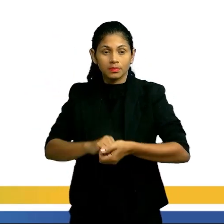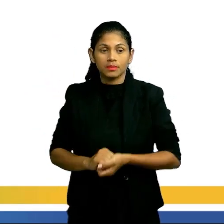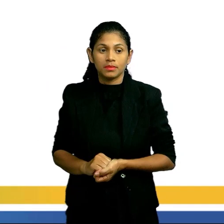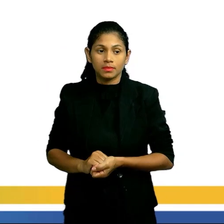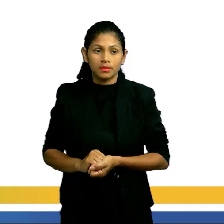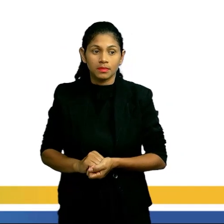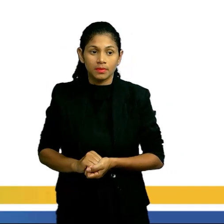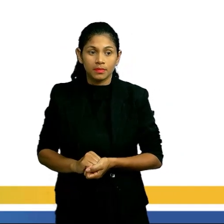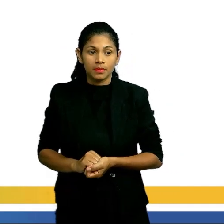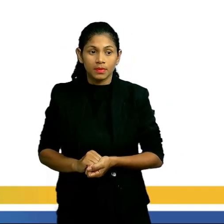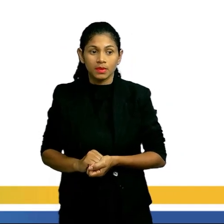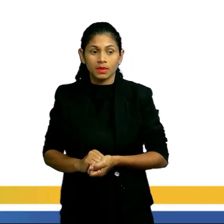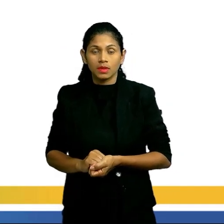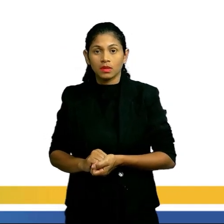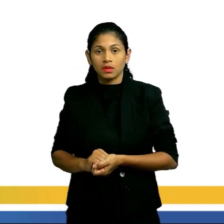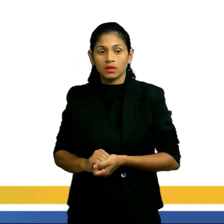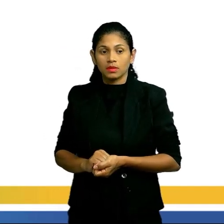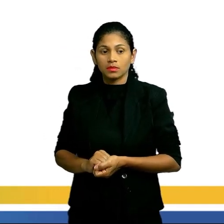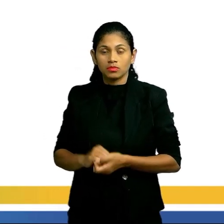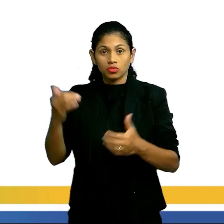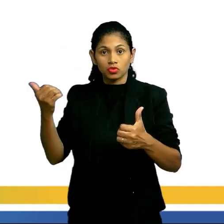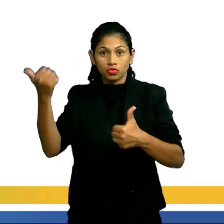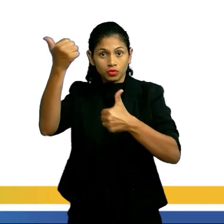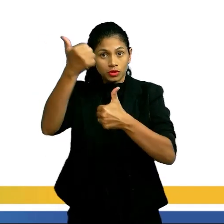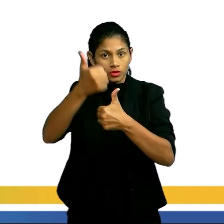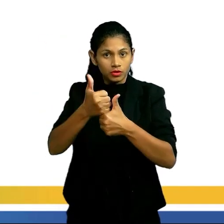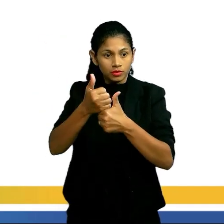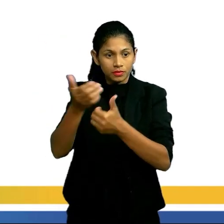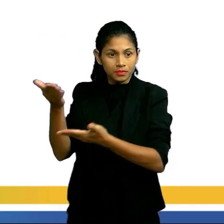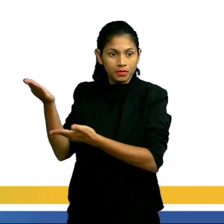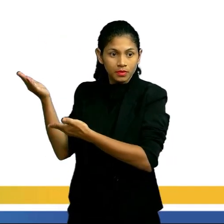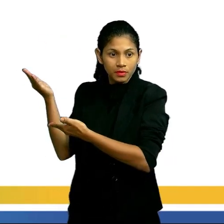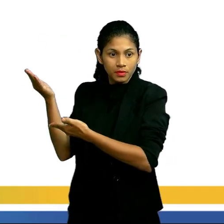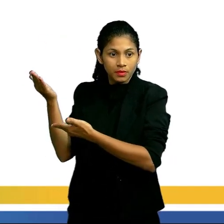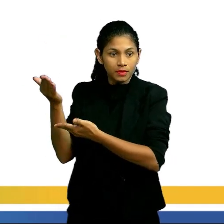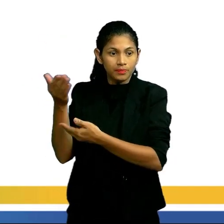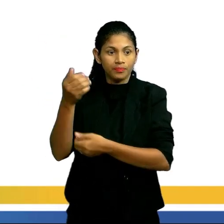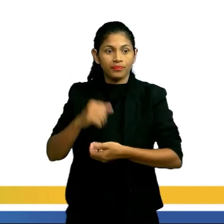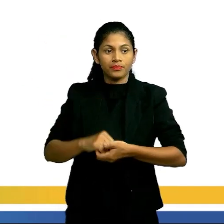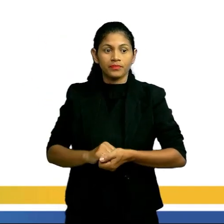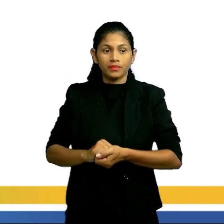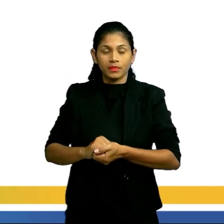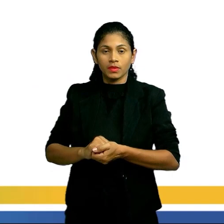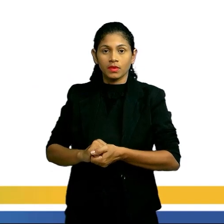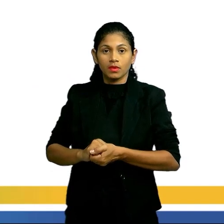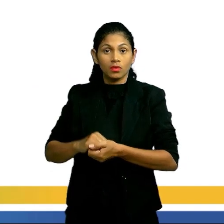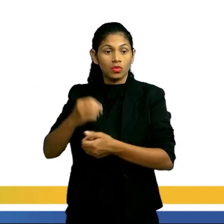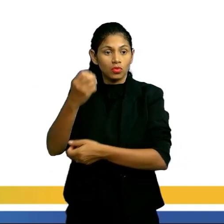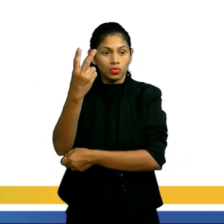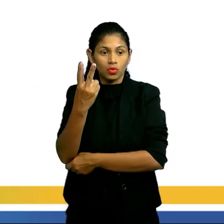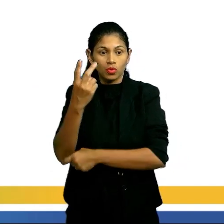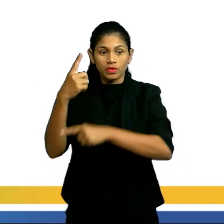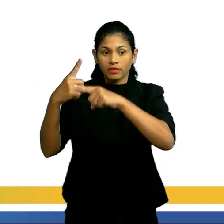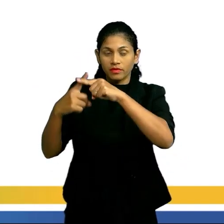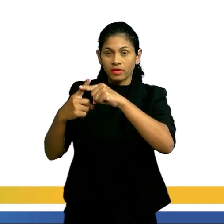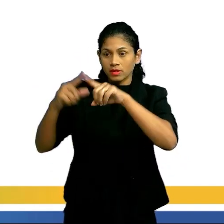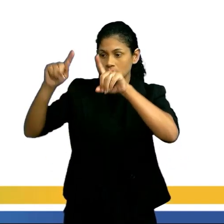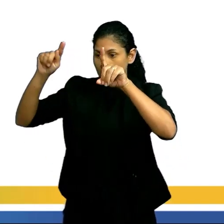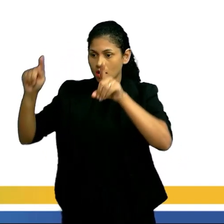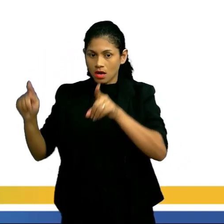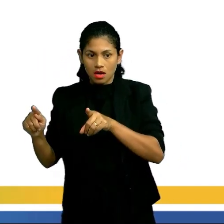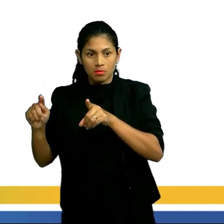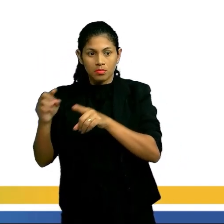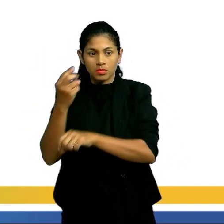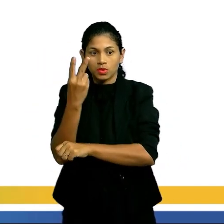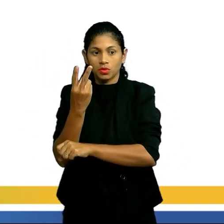a primeira equação, substituindo fica dessa forma. 2 vezes 2y menos 3